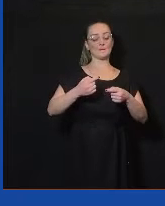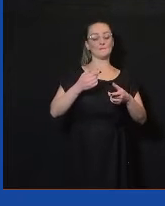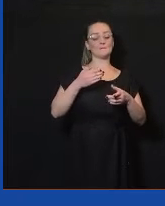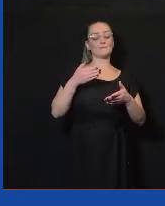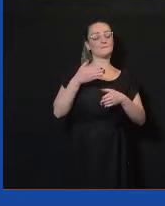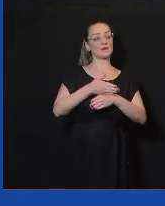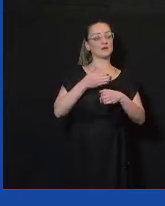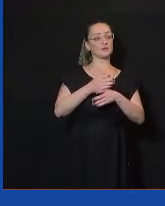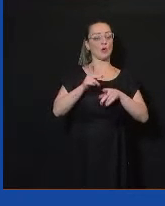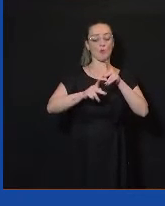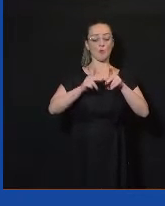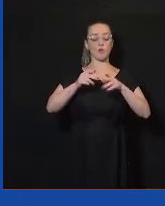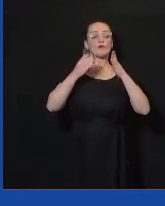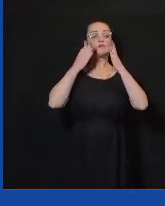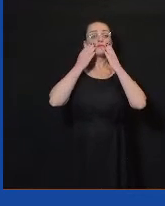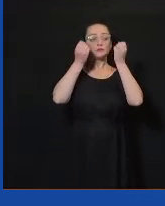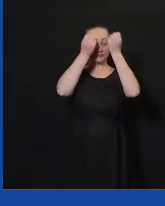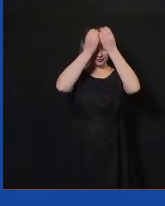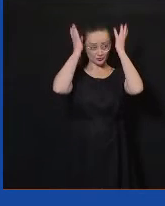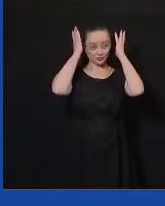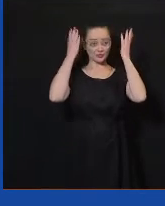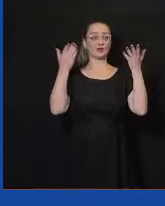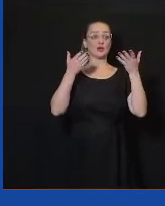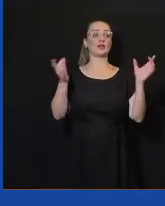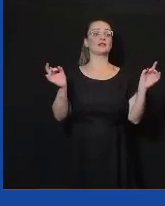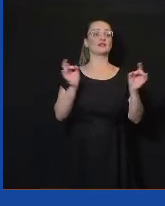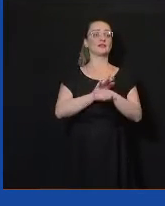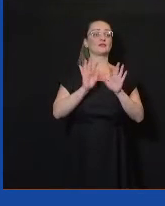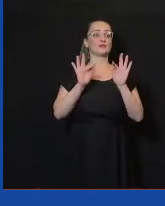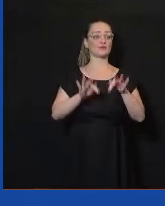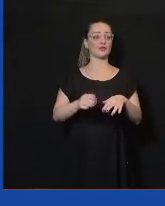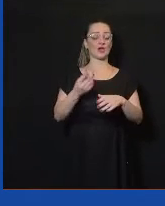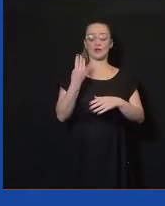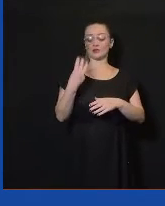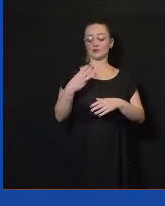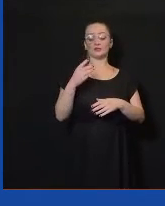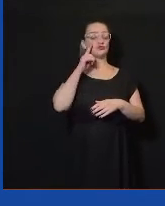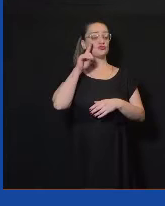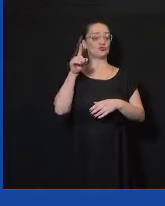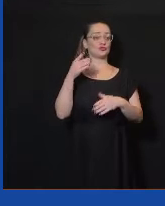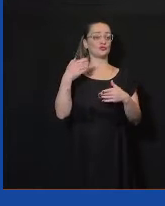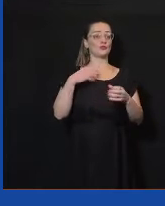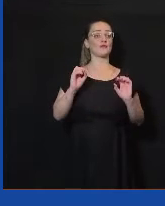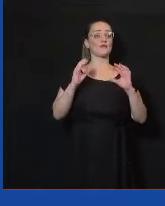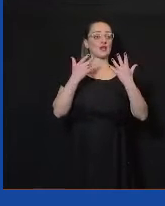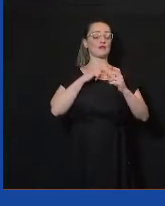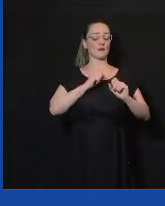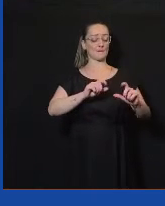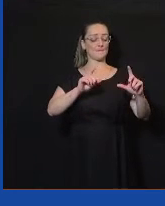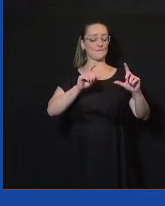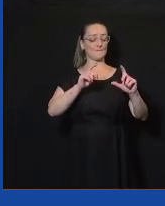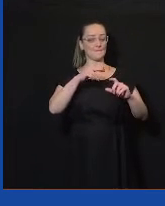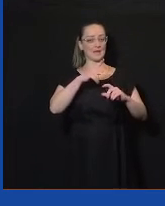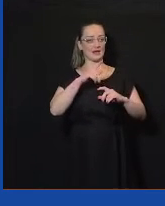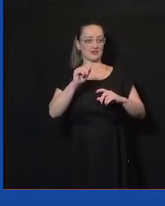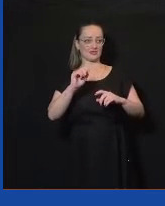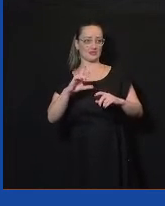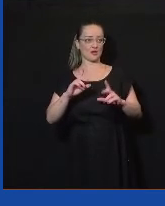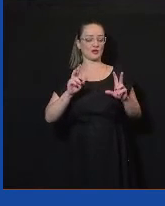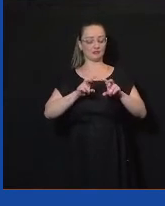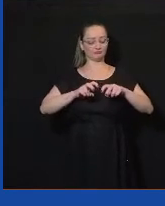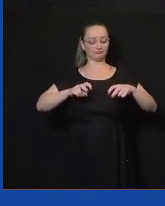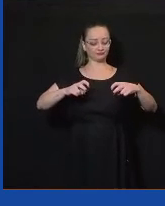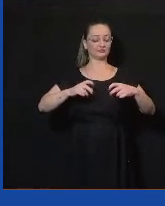indígenas. E agora, para terminar esse terceiro dia do nosso evento, a gente vai ter um painel que deveria ser um painel